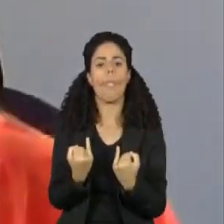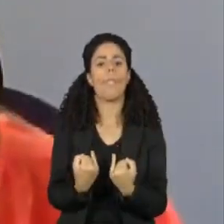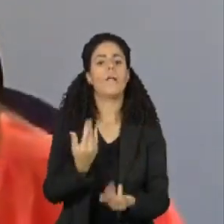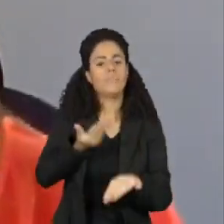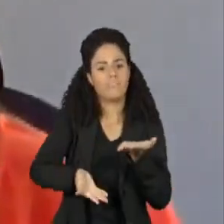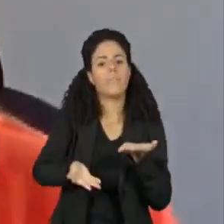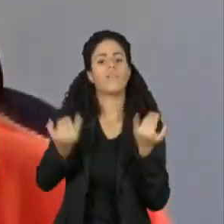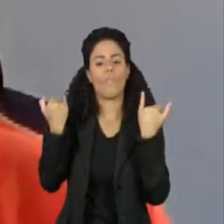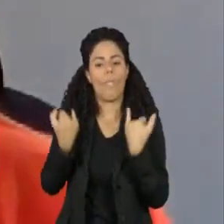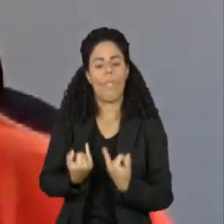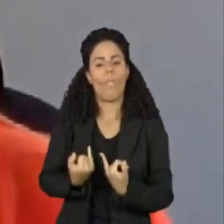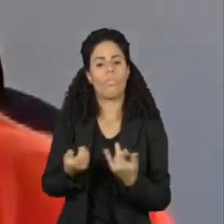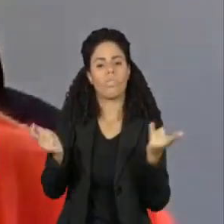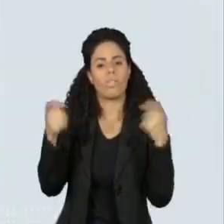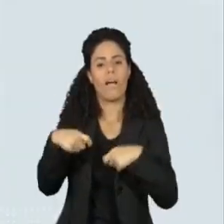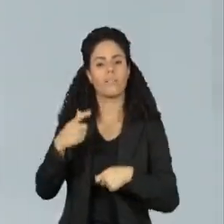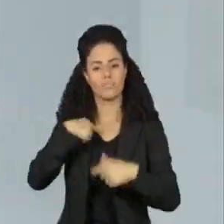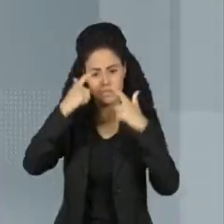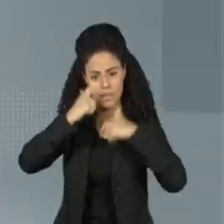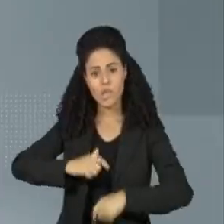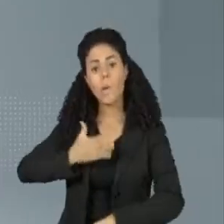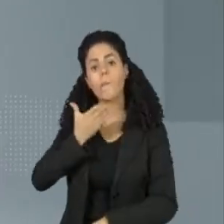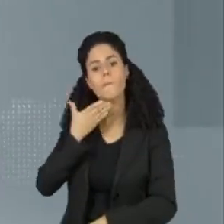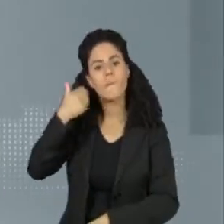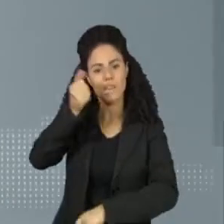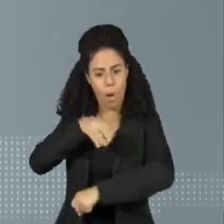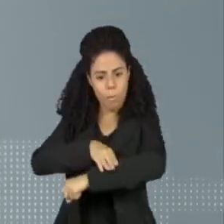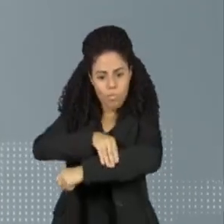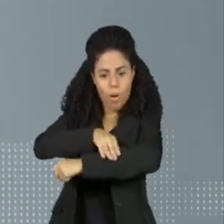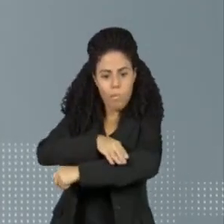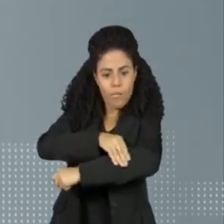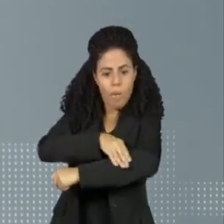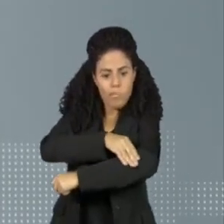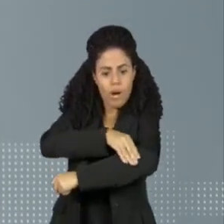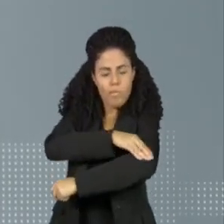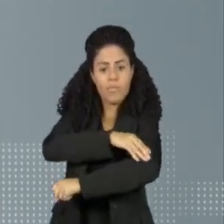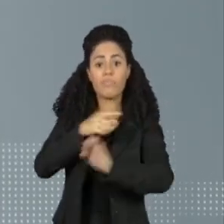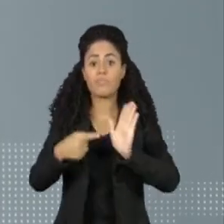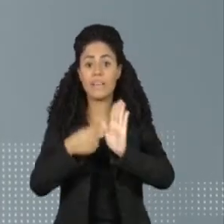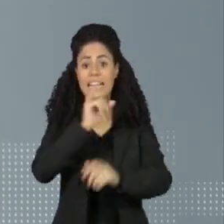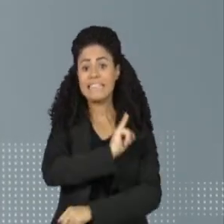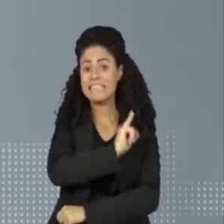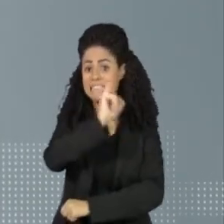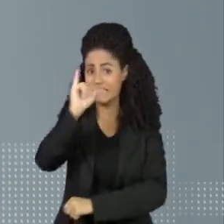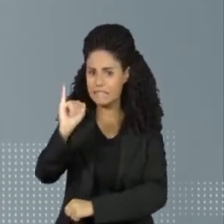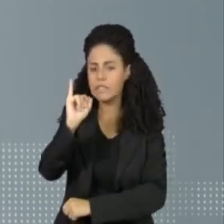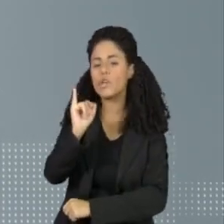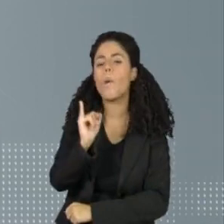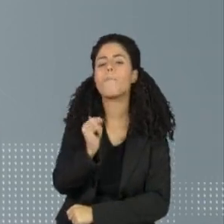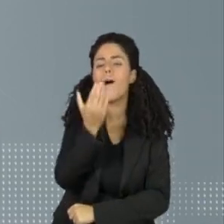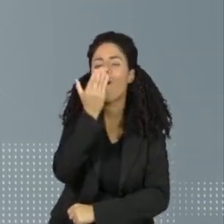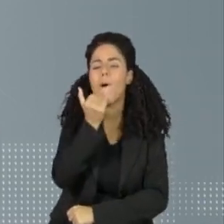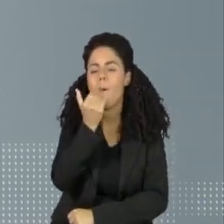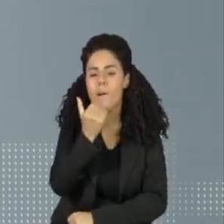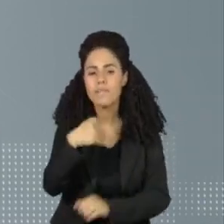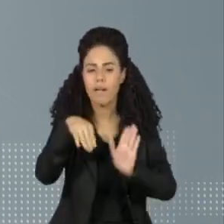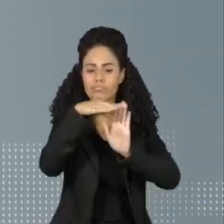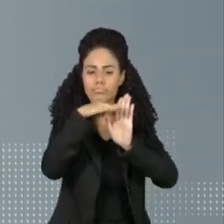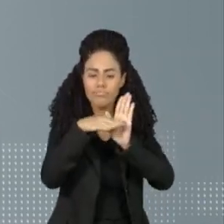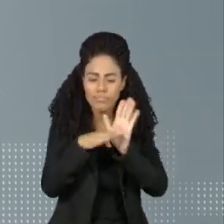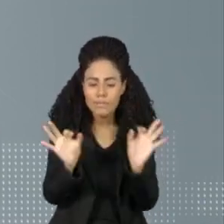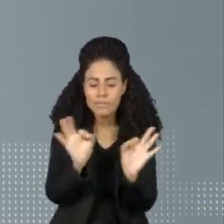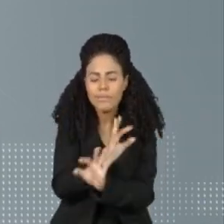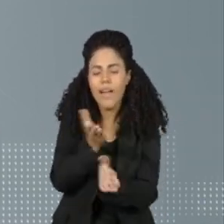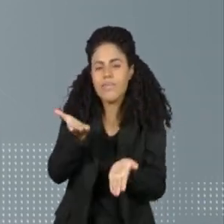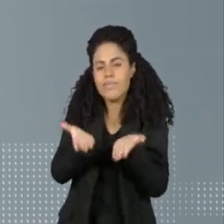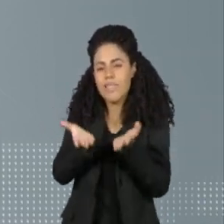se exercitando para aumentar a massa muscular. O efeito é ainda melhor se acompanhado de uma alimentação equilibrada. Isso